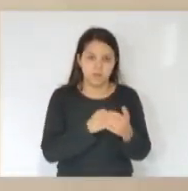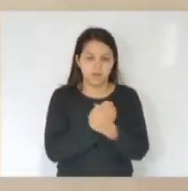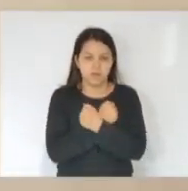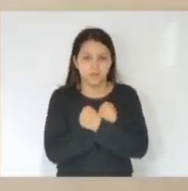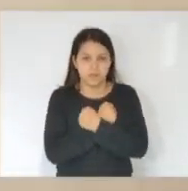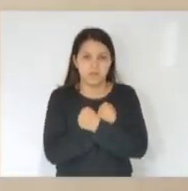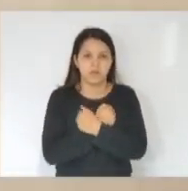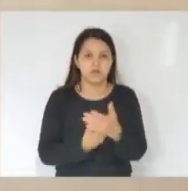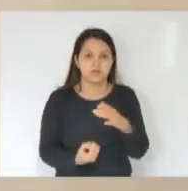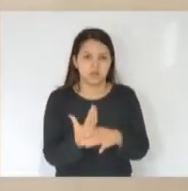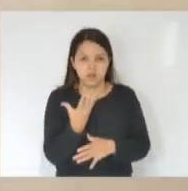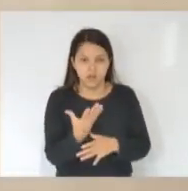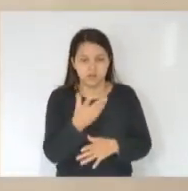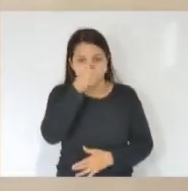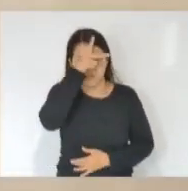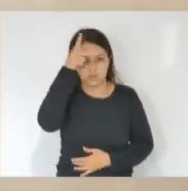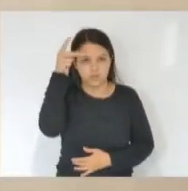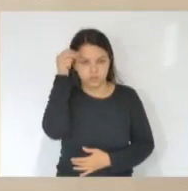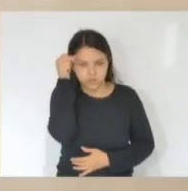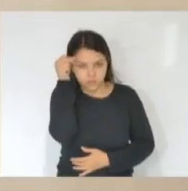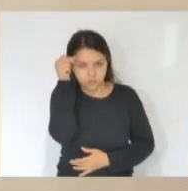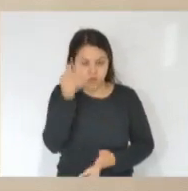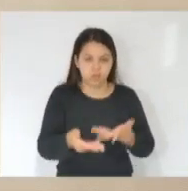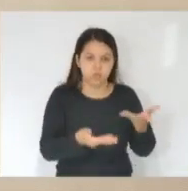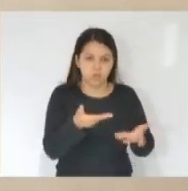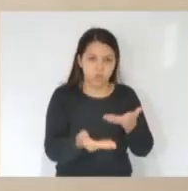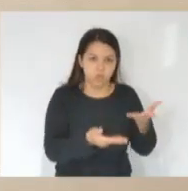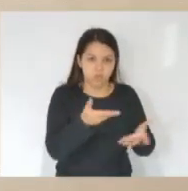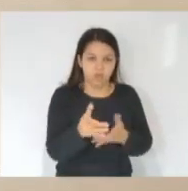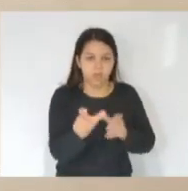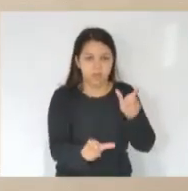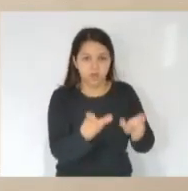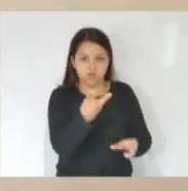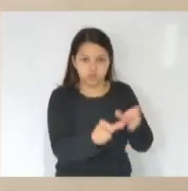cuidar de pessoas que estão passando por momentos de